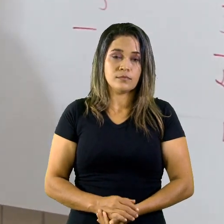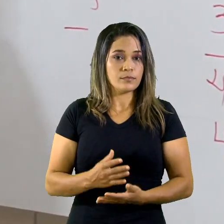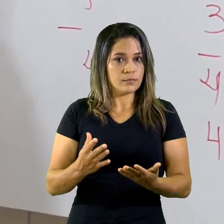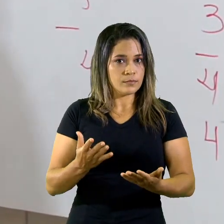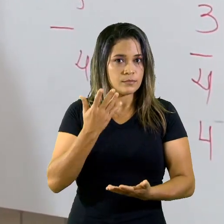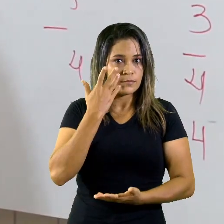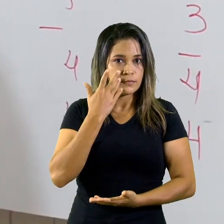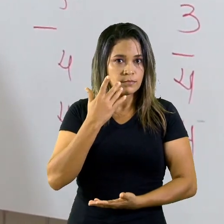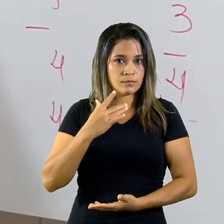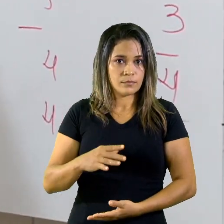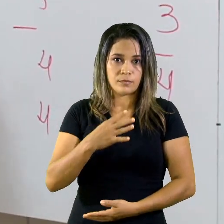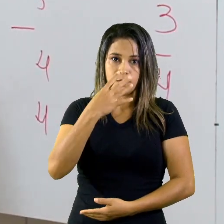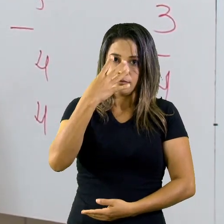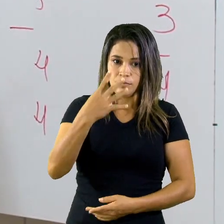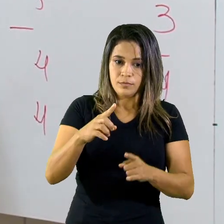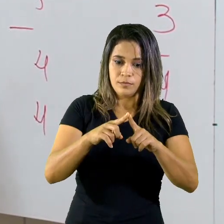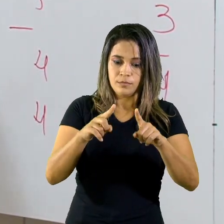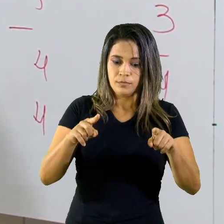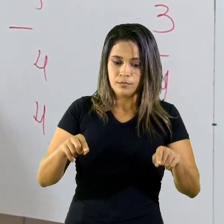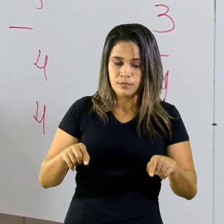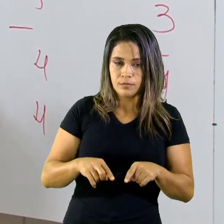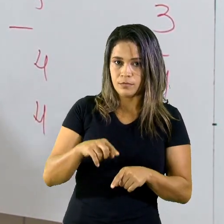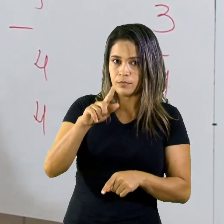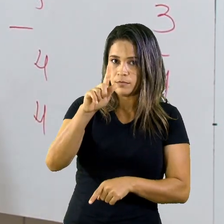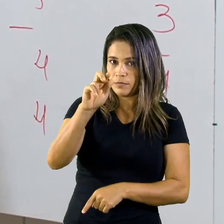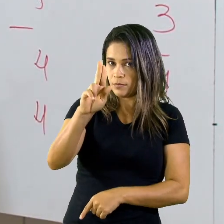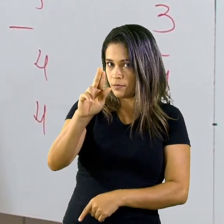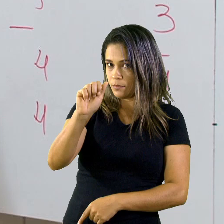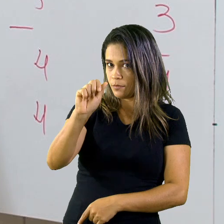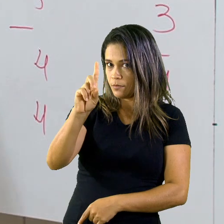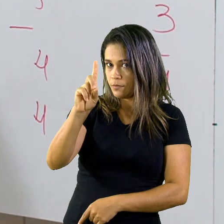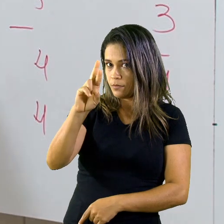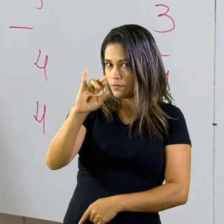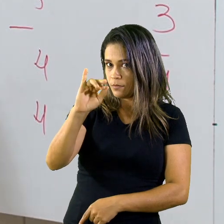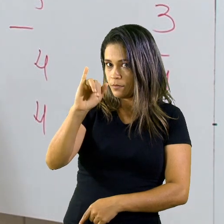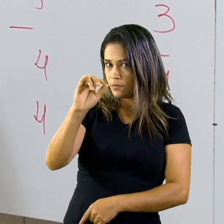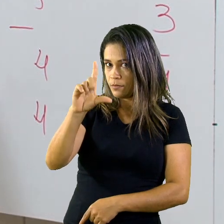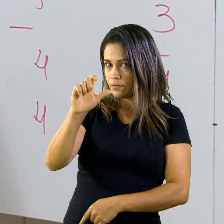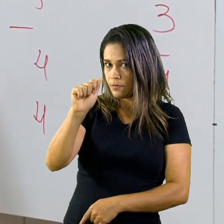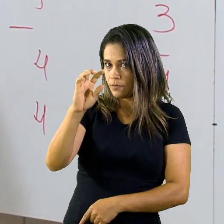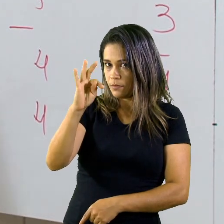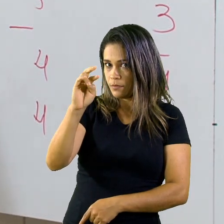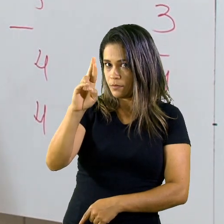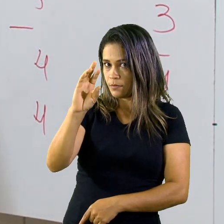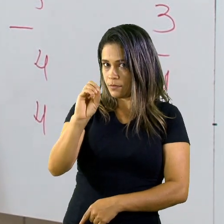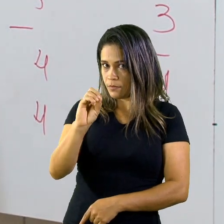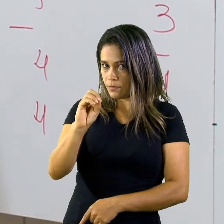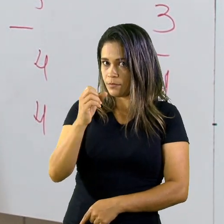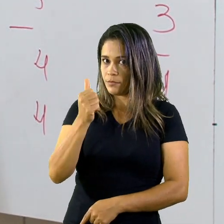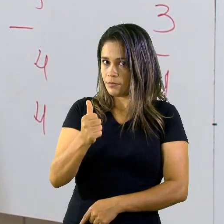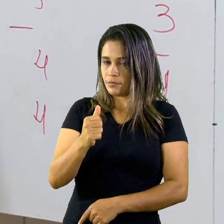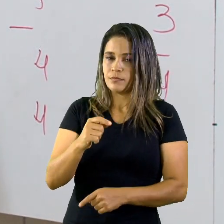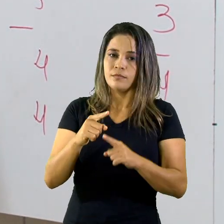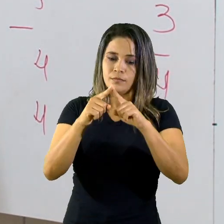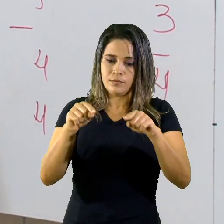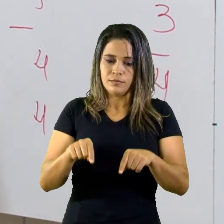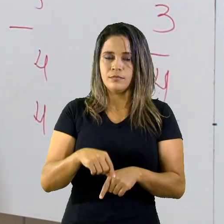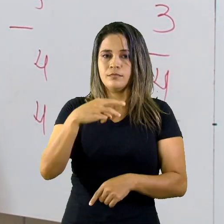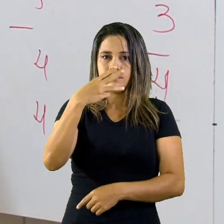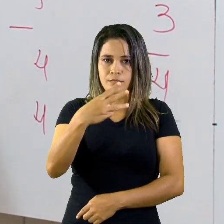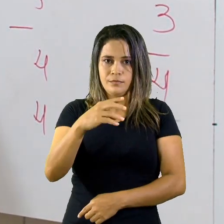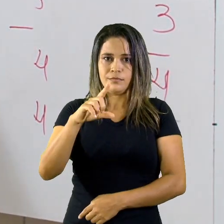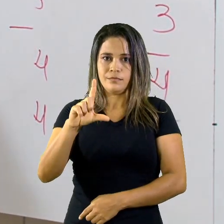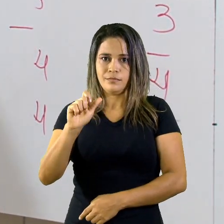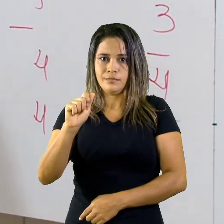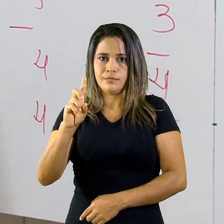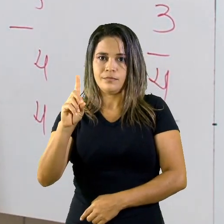Criançada, quadriláteros, 4 lados. Triângulos, 3 lados. Essa foi a nossa aula de hoje sobre figuras